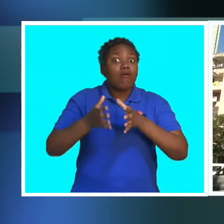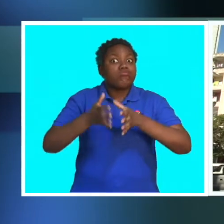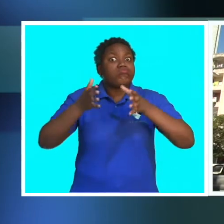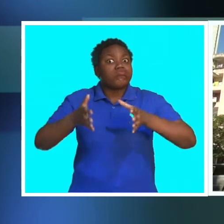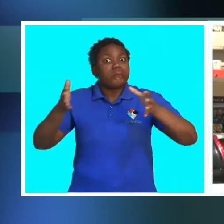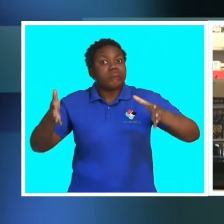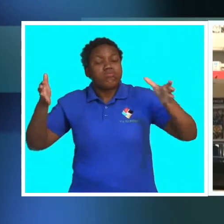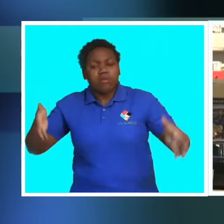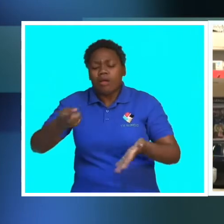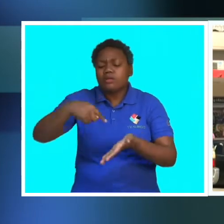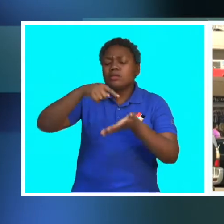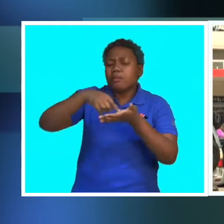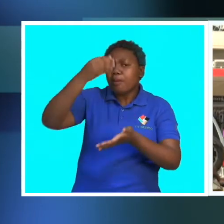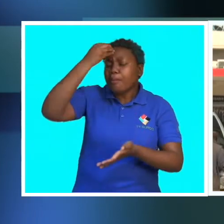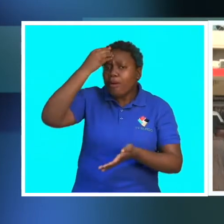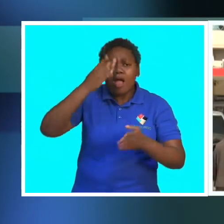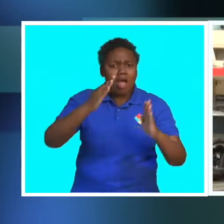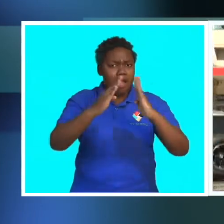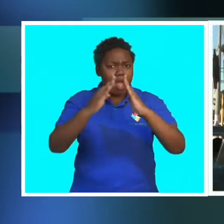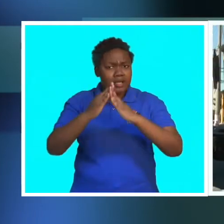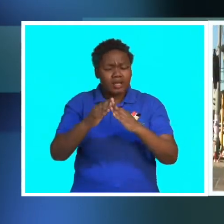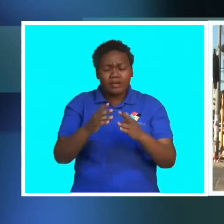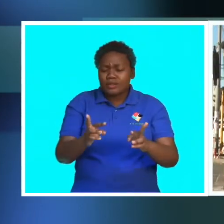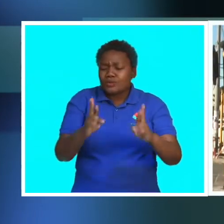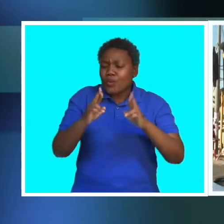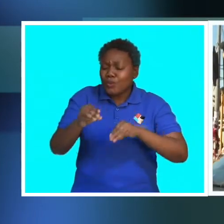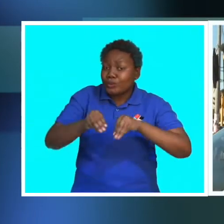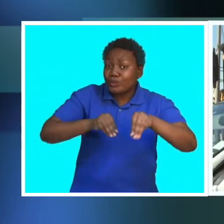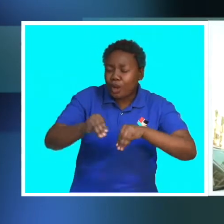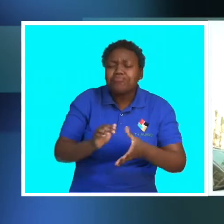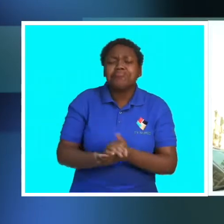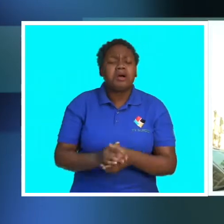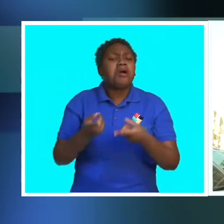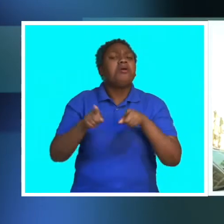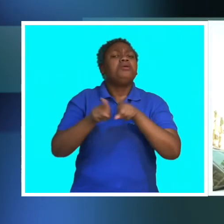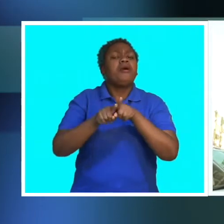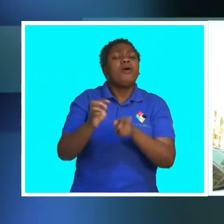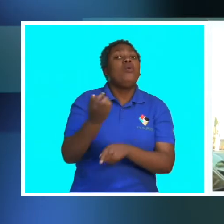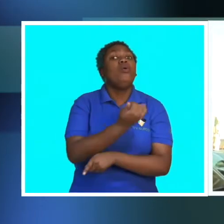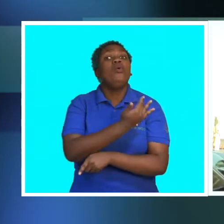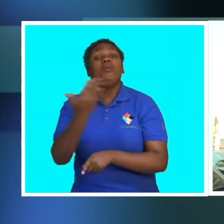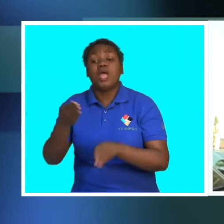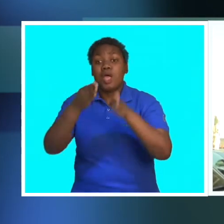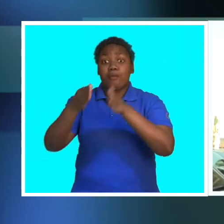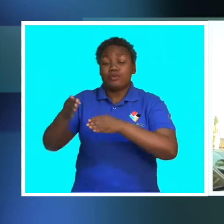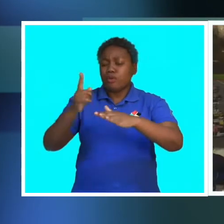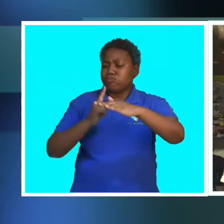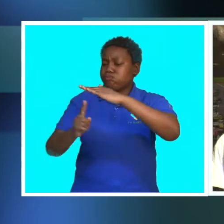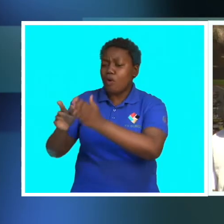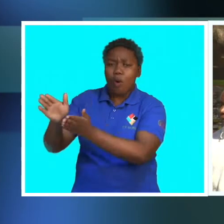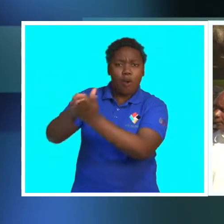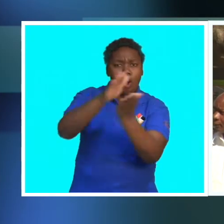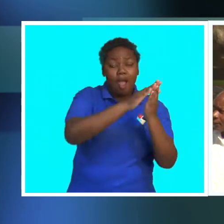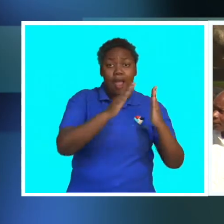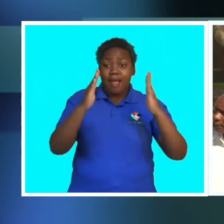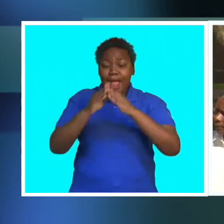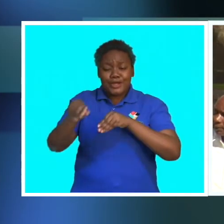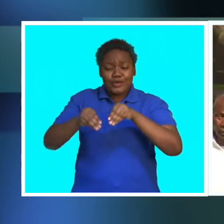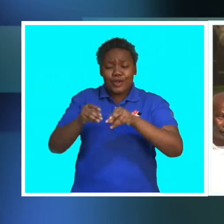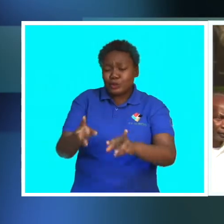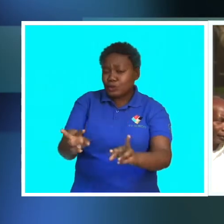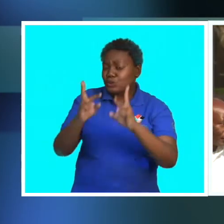Aumentam casas de jogos de azar na cidade de Maputo. O número de apostadores também tende a crescer. Vários são os motivos